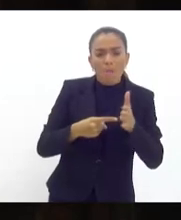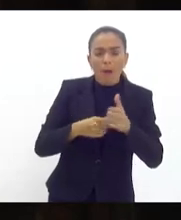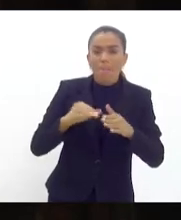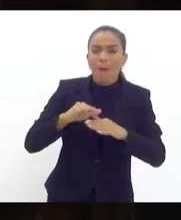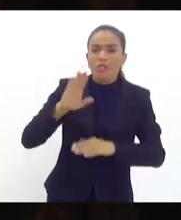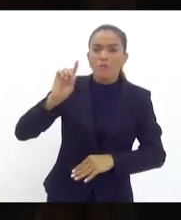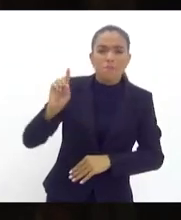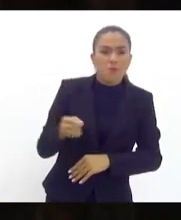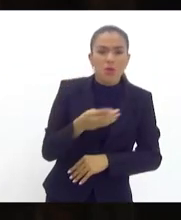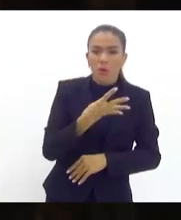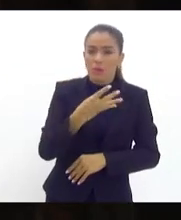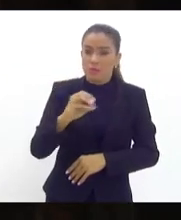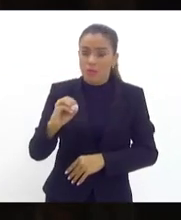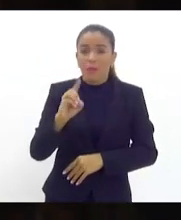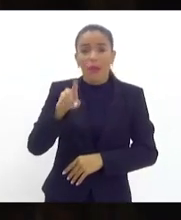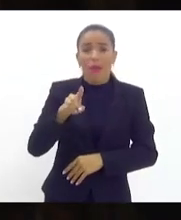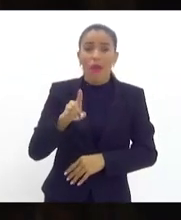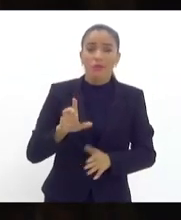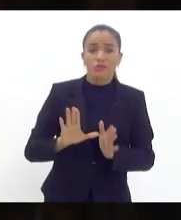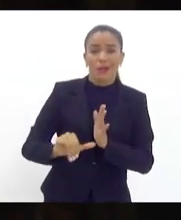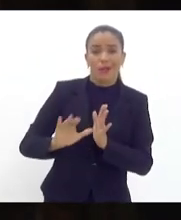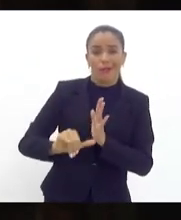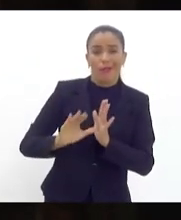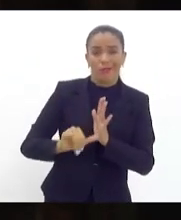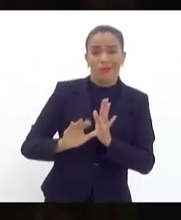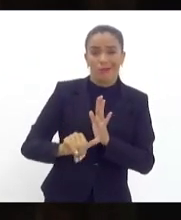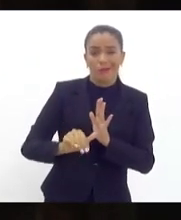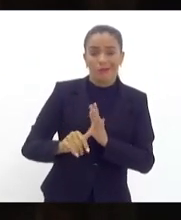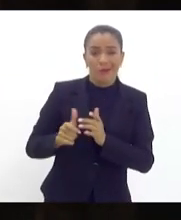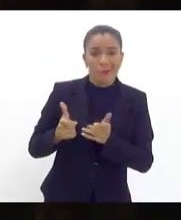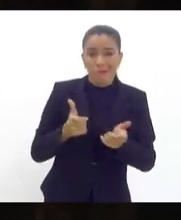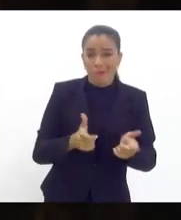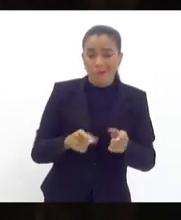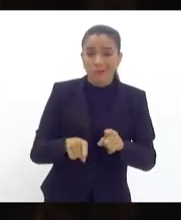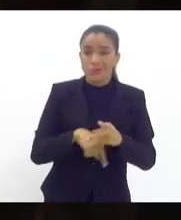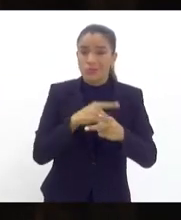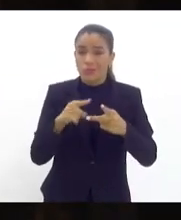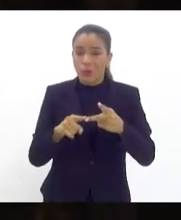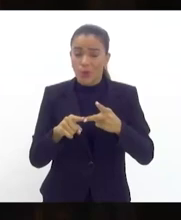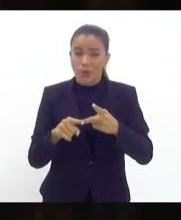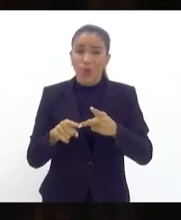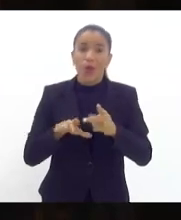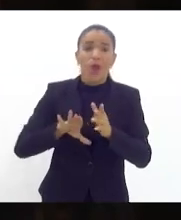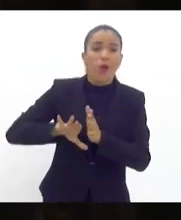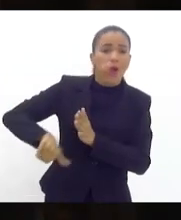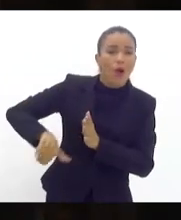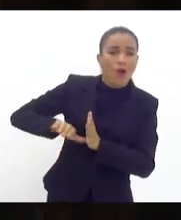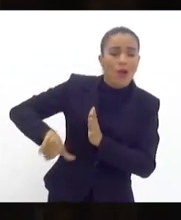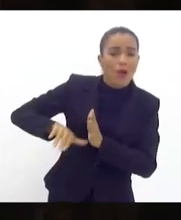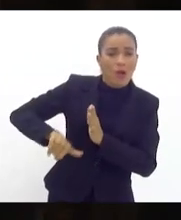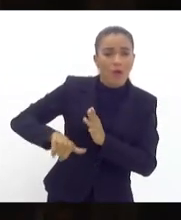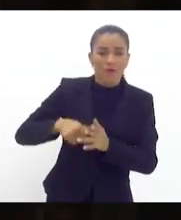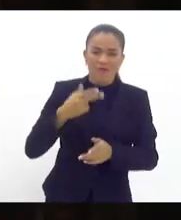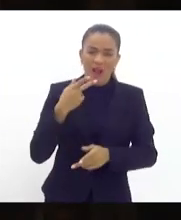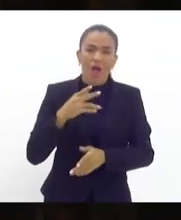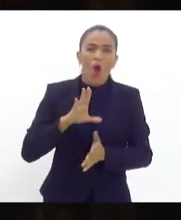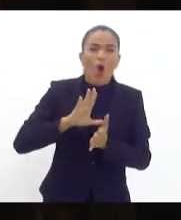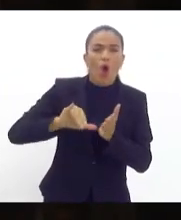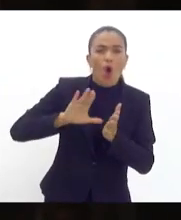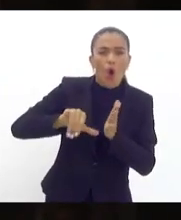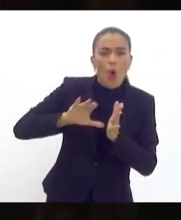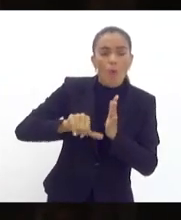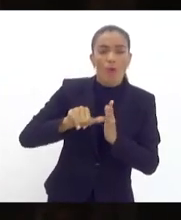de 1.400 esse ano é o estelionato em segundo lugar vem um furto nós falamos muito de roubos né